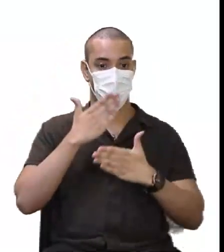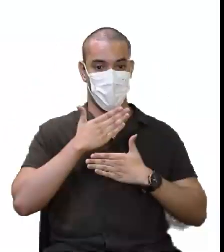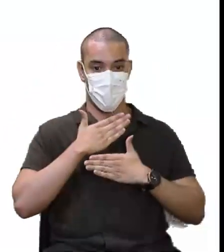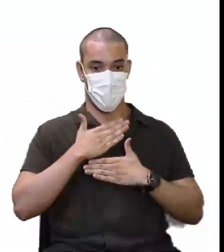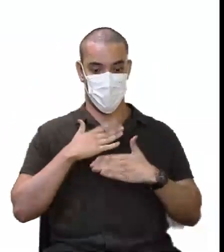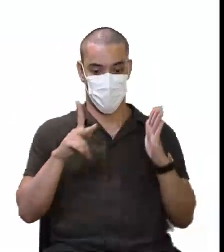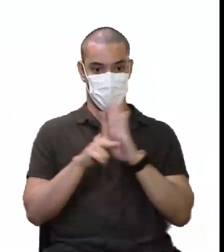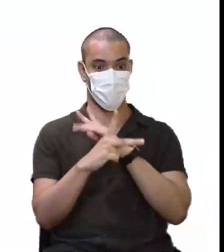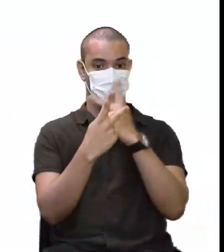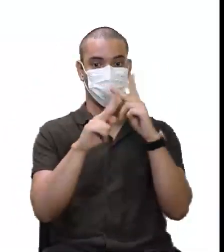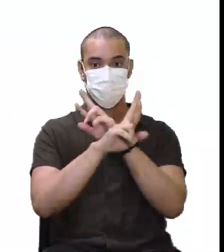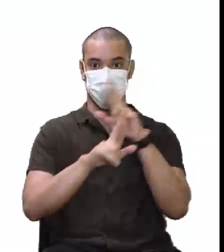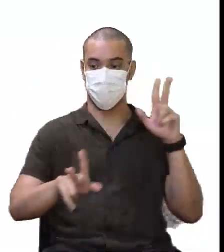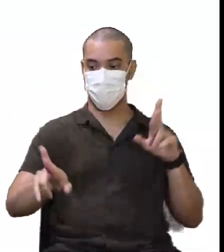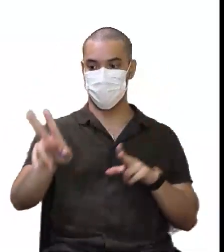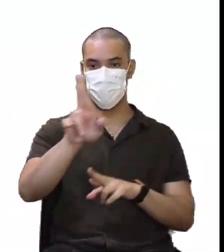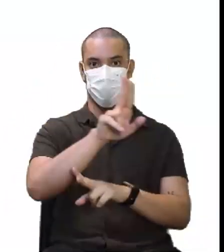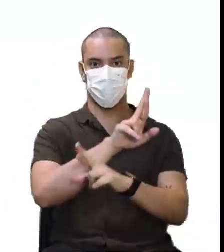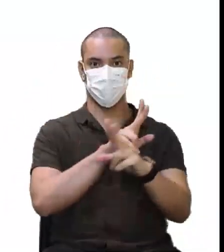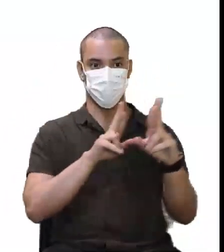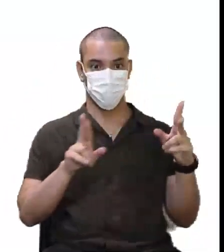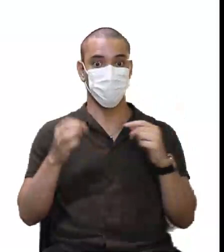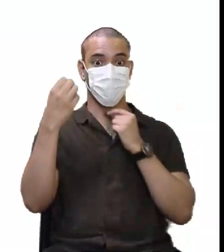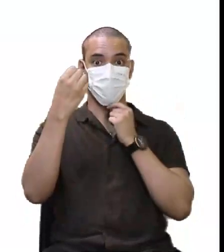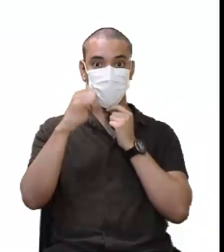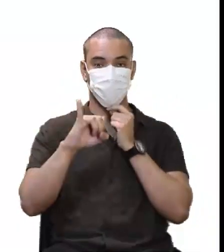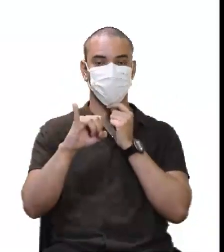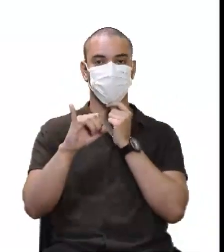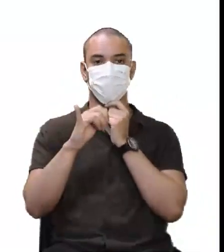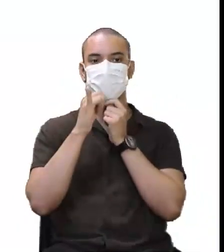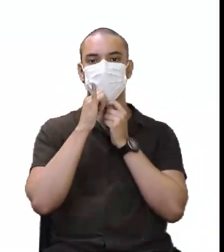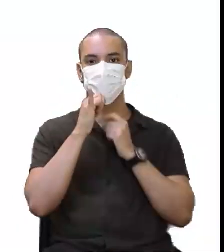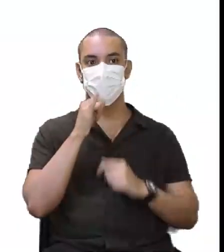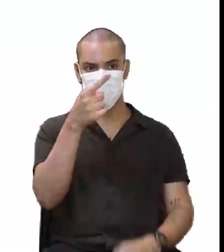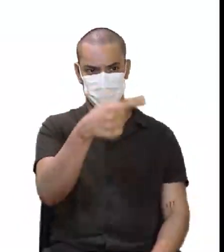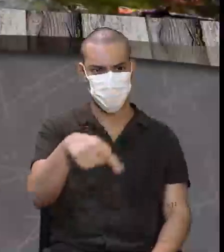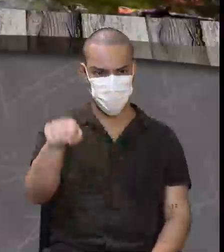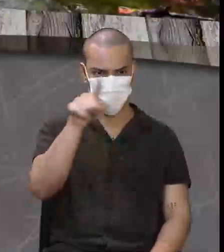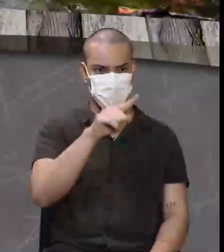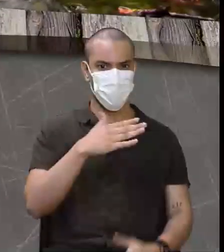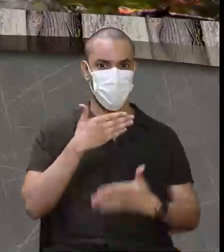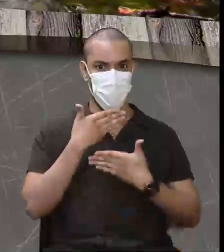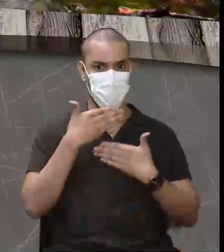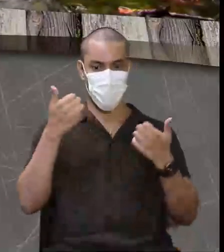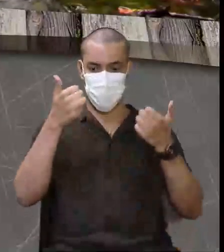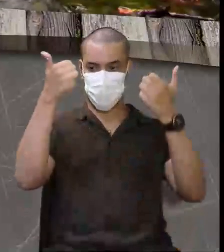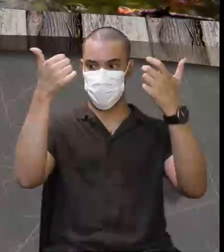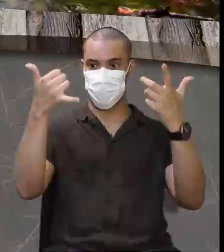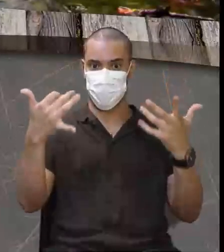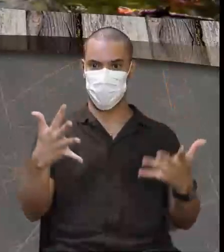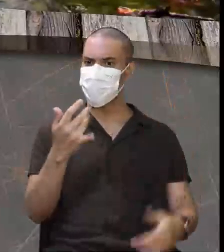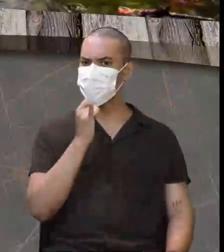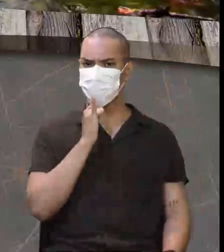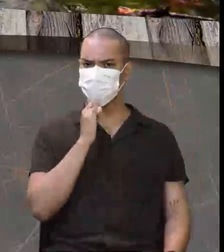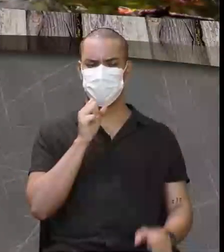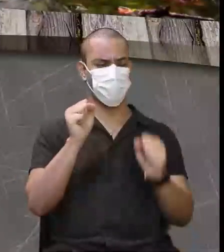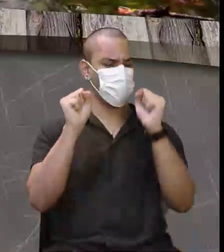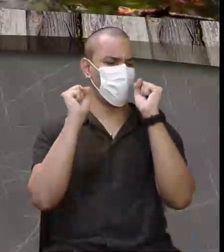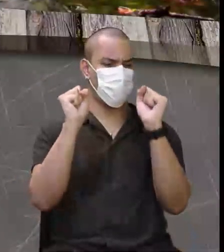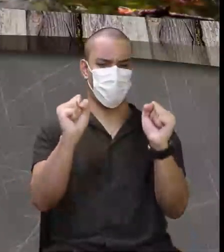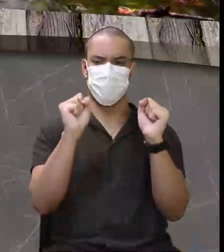os tornam um ser diferente um do outro. Se você achou melhor nessa questão você dar exemplos,